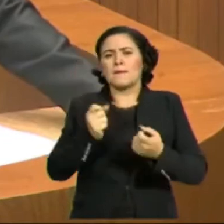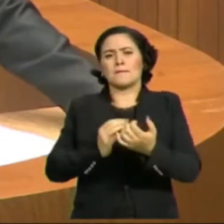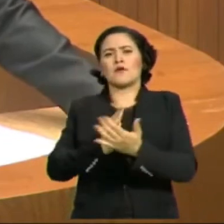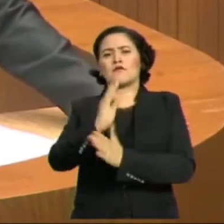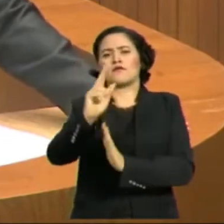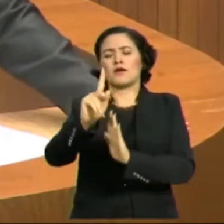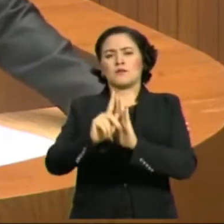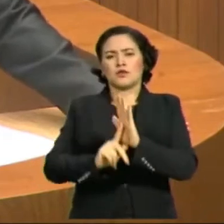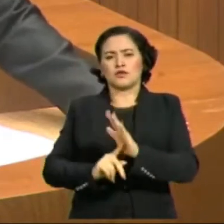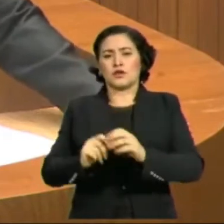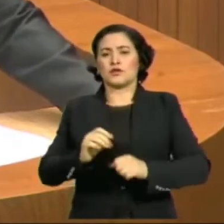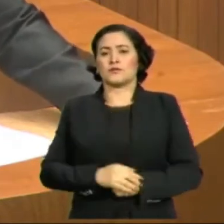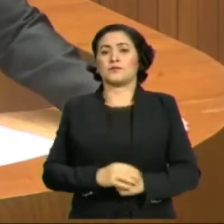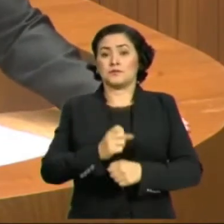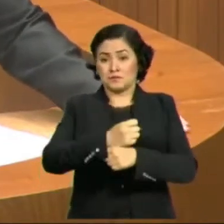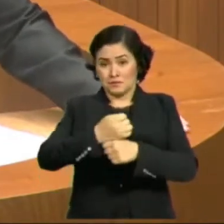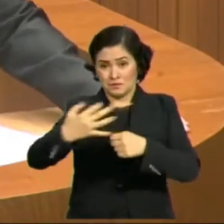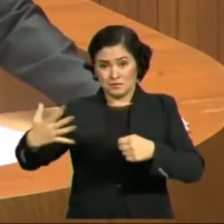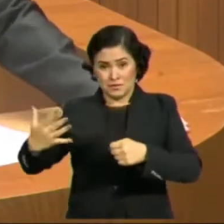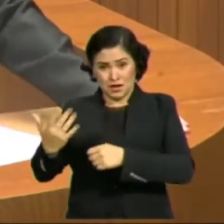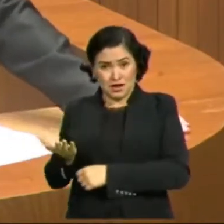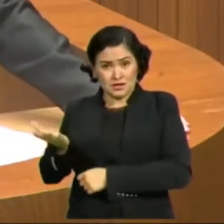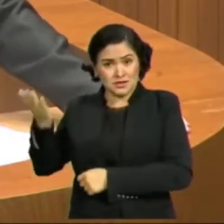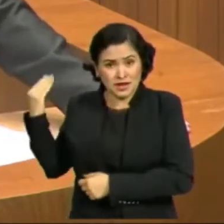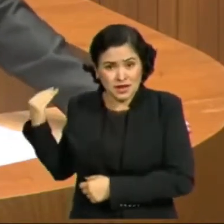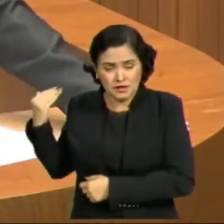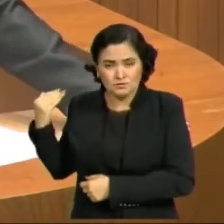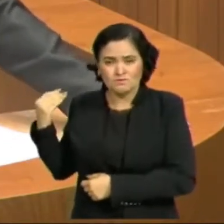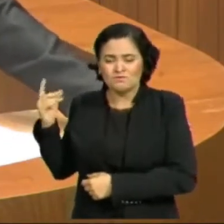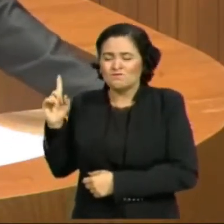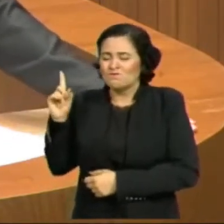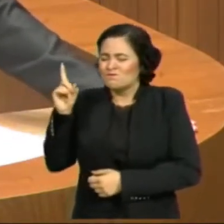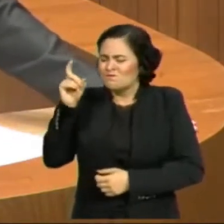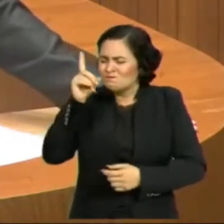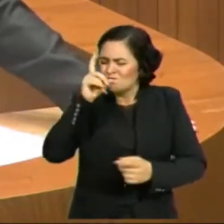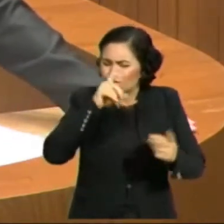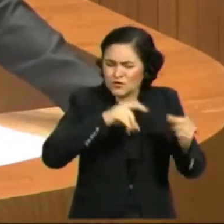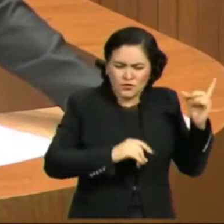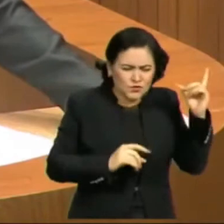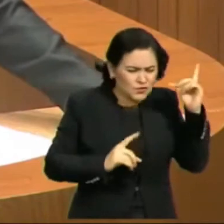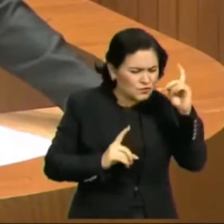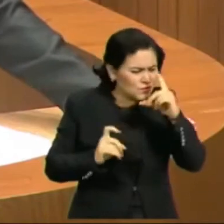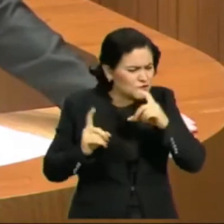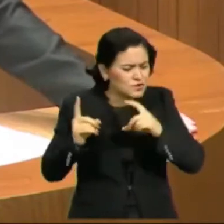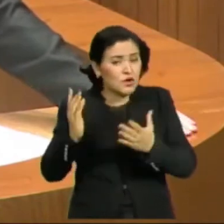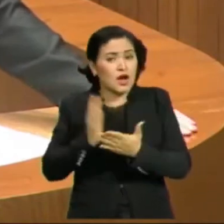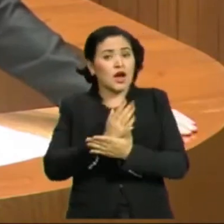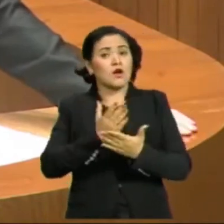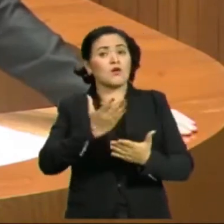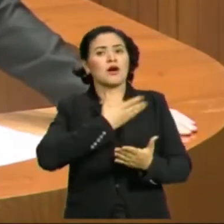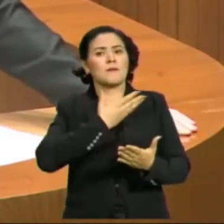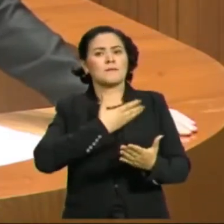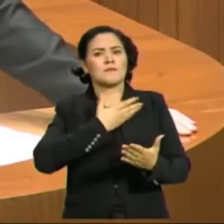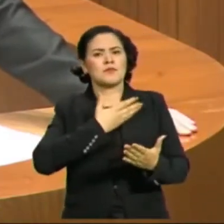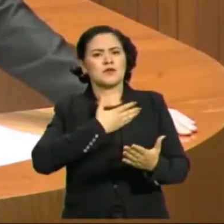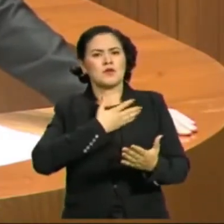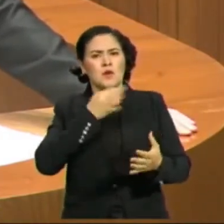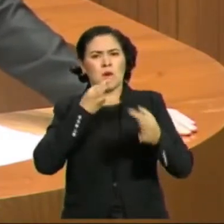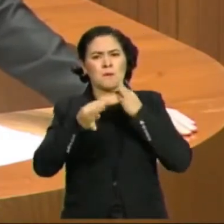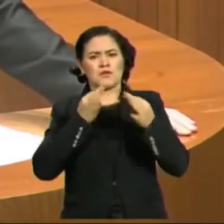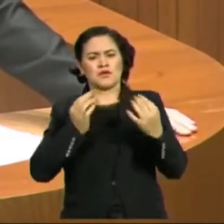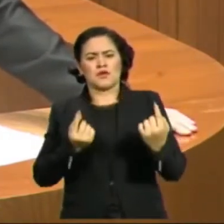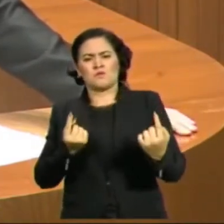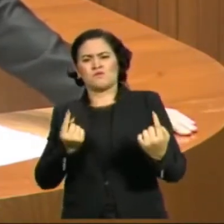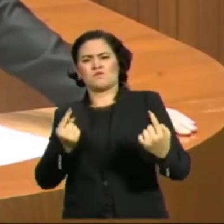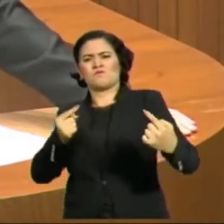a gente teve muita dificuldade, alguns colegas com posicionamentos que afrontavam os princípios cristãos,